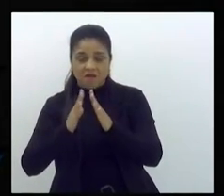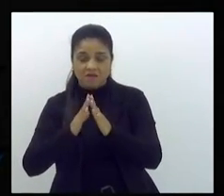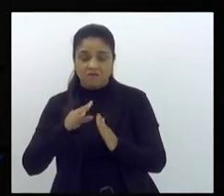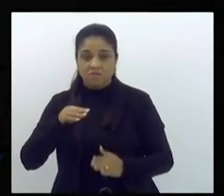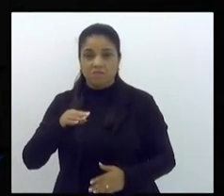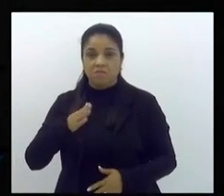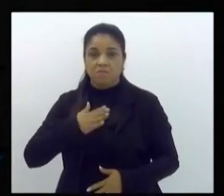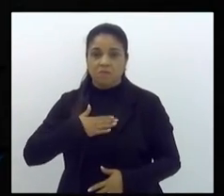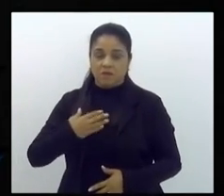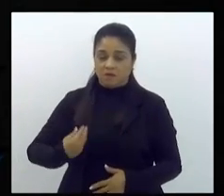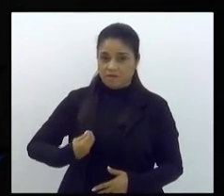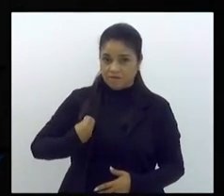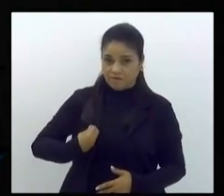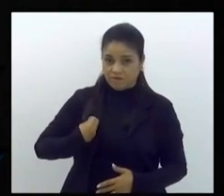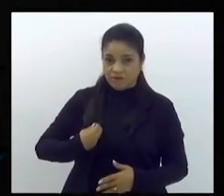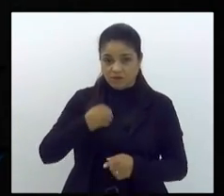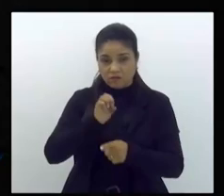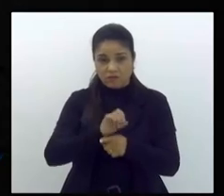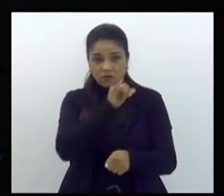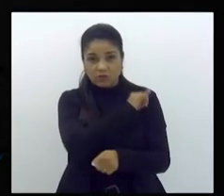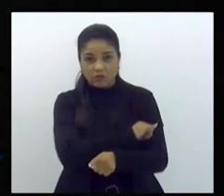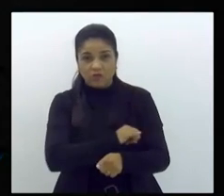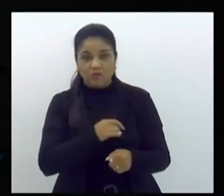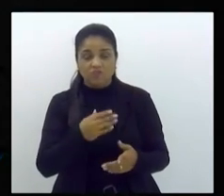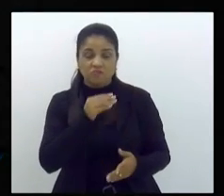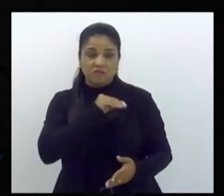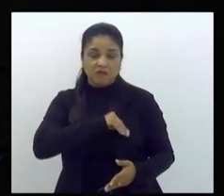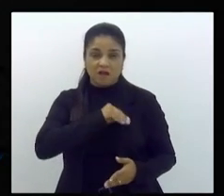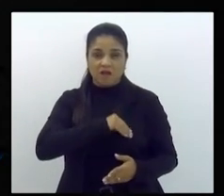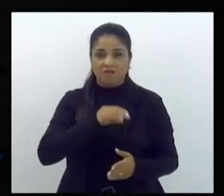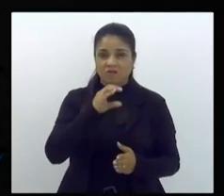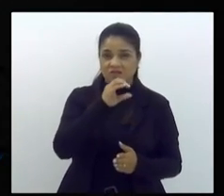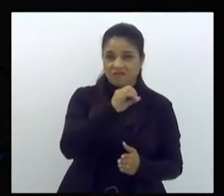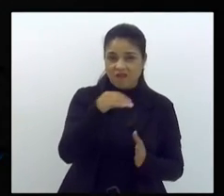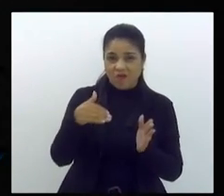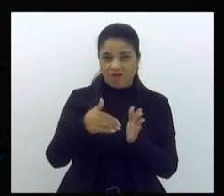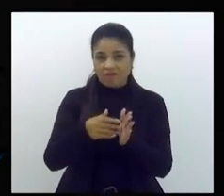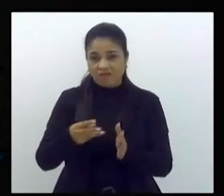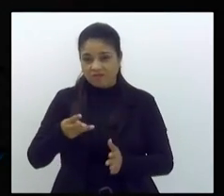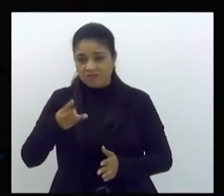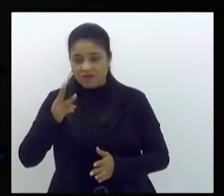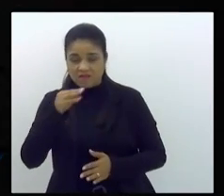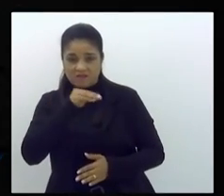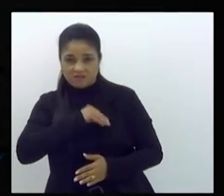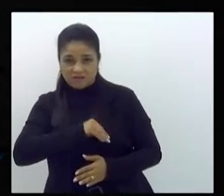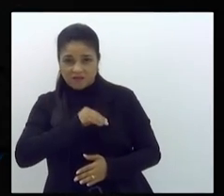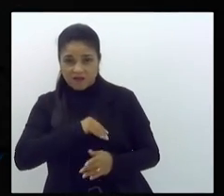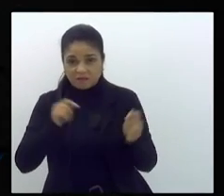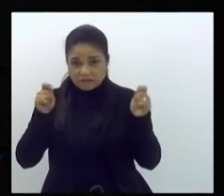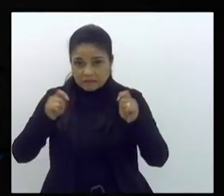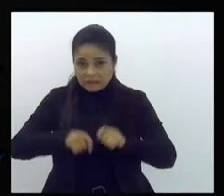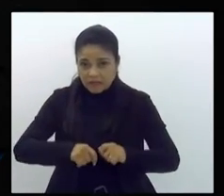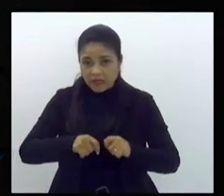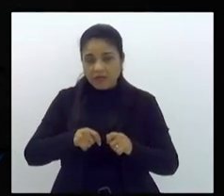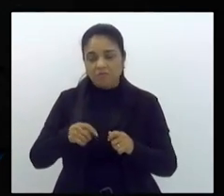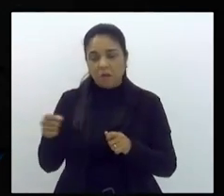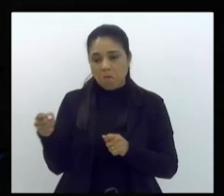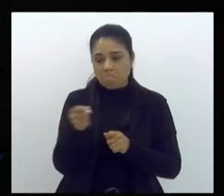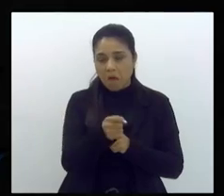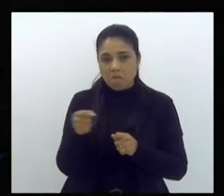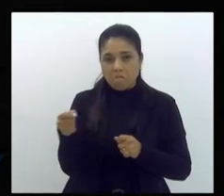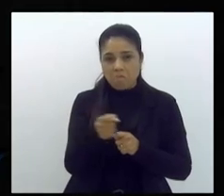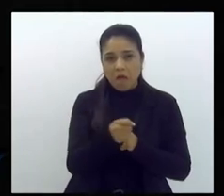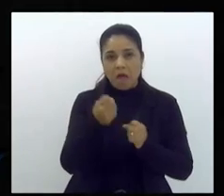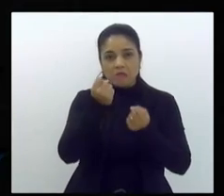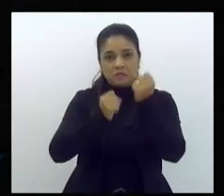o Estado do Rio de Janeiro para quem ganha de zero a três salários mínimos a possibilidade da gente recuperar os empregos na indústria